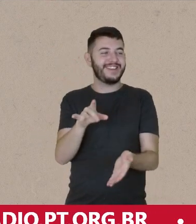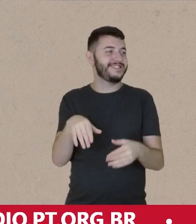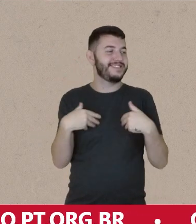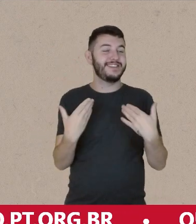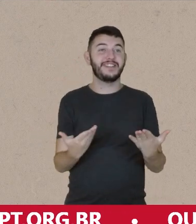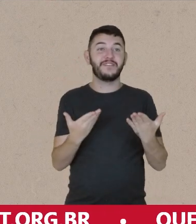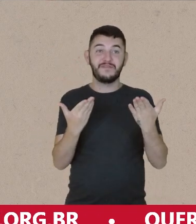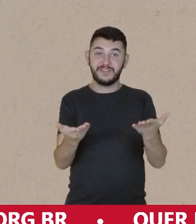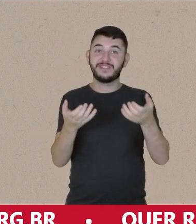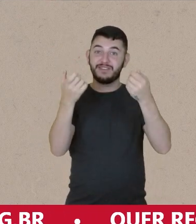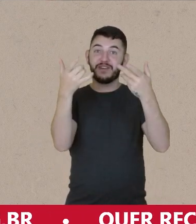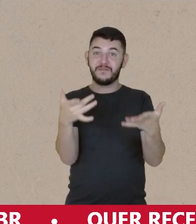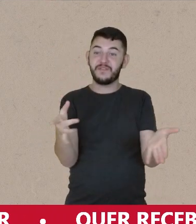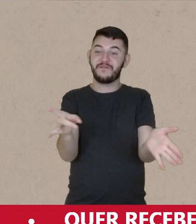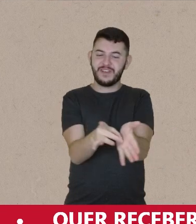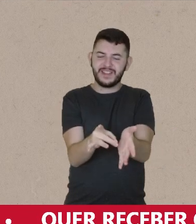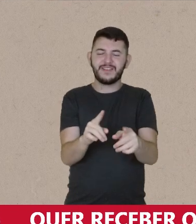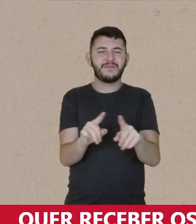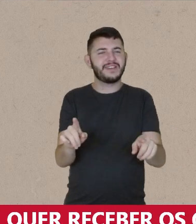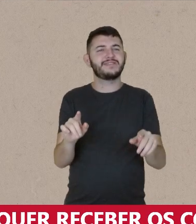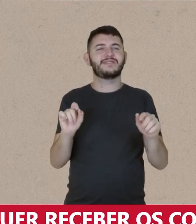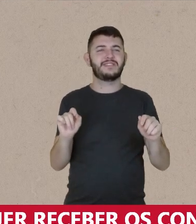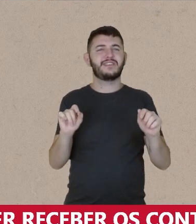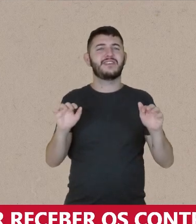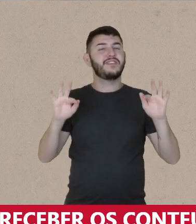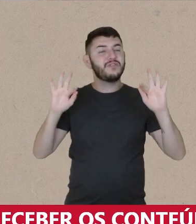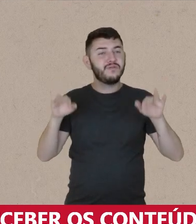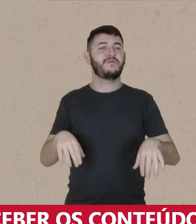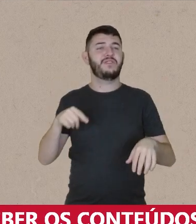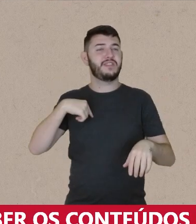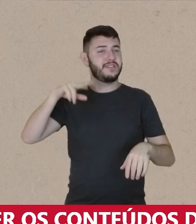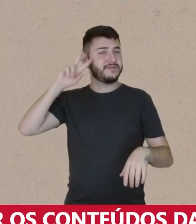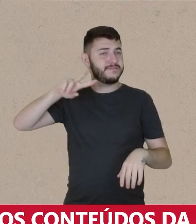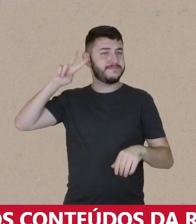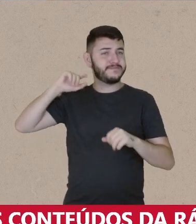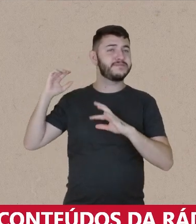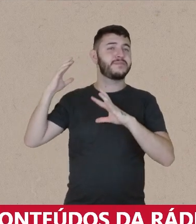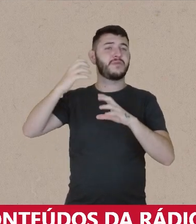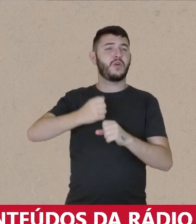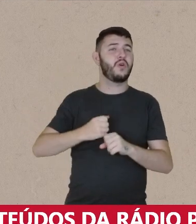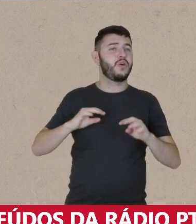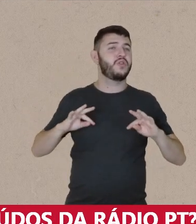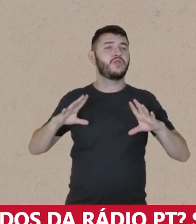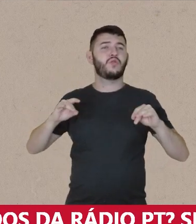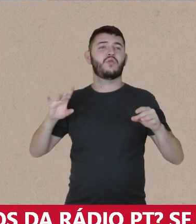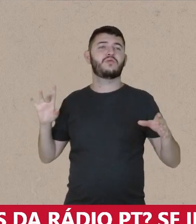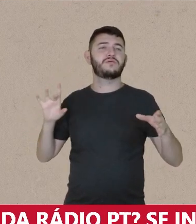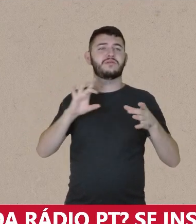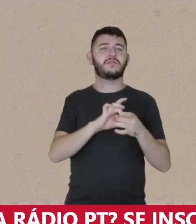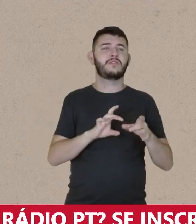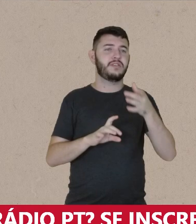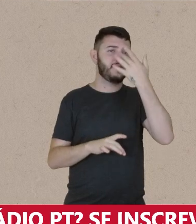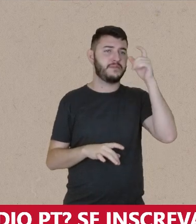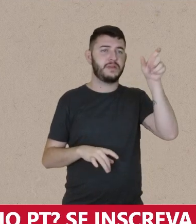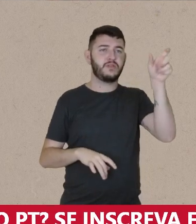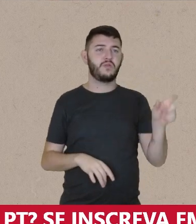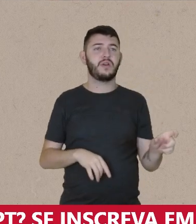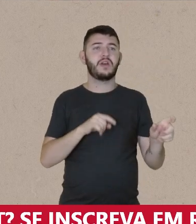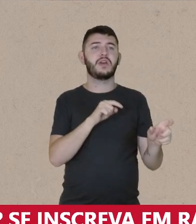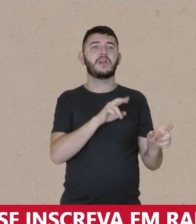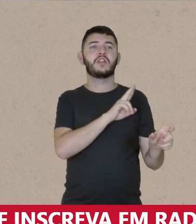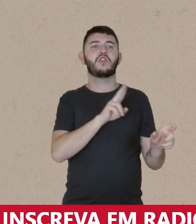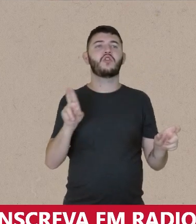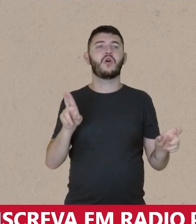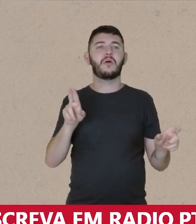bem falou, no fundo, no final dessa história toda, todos os pontos ligam a uma única pessoa, e essa pessoa se chama